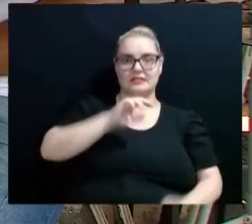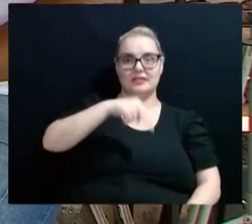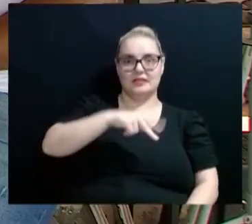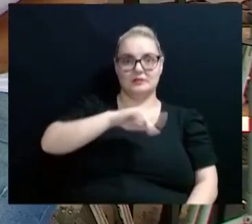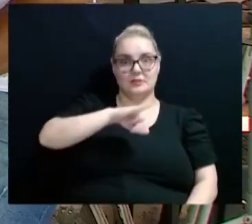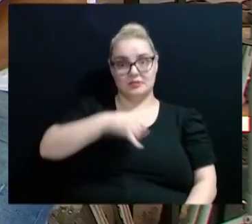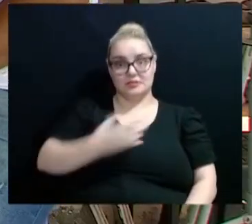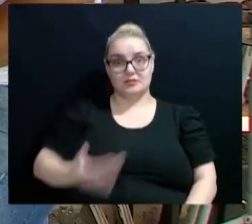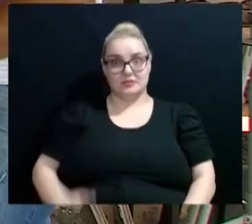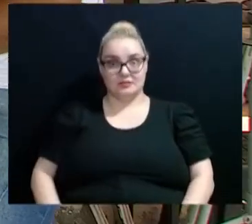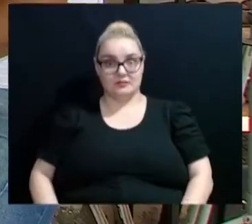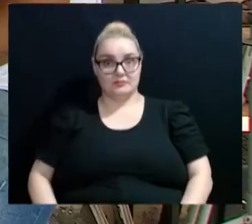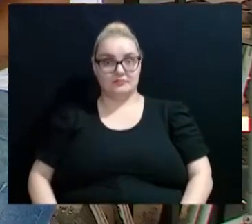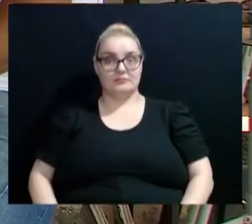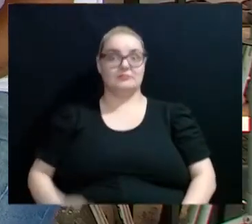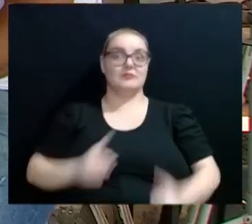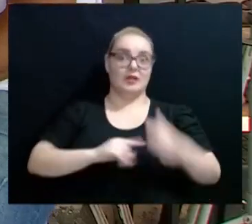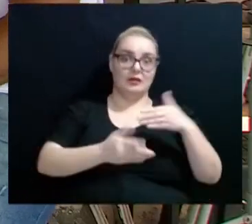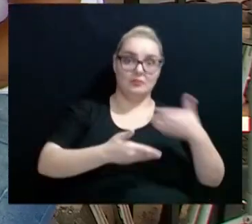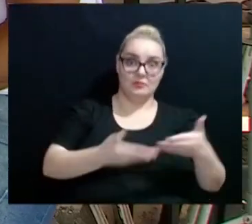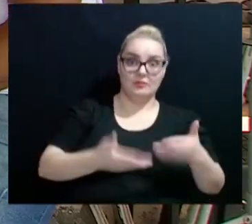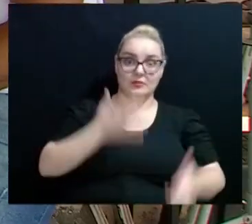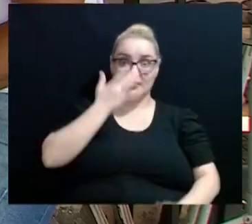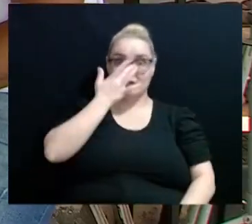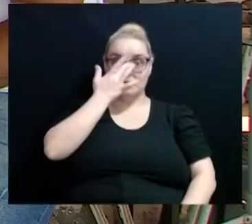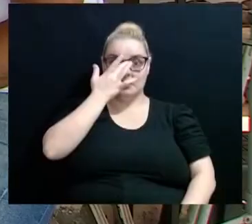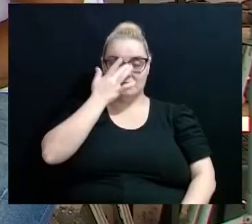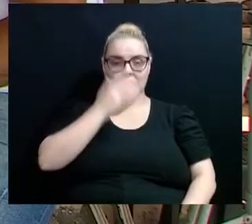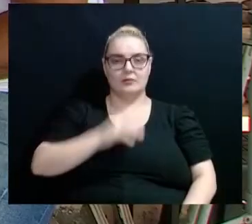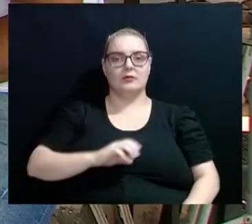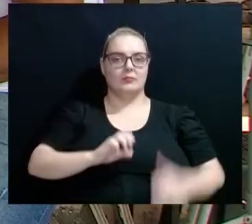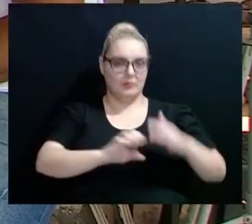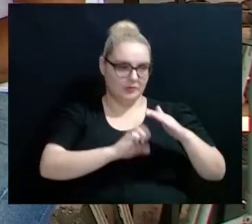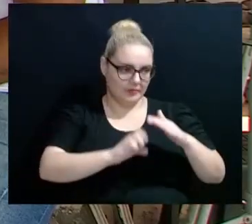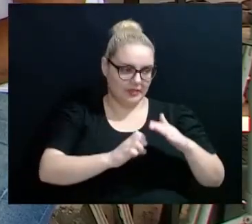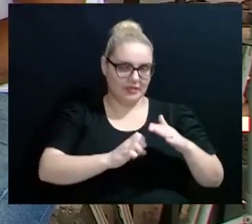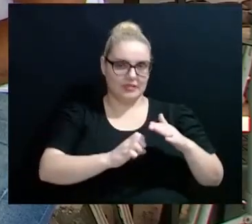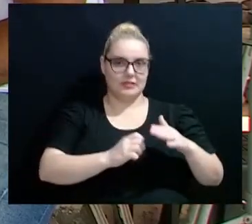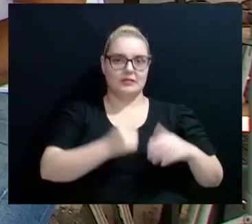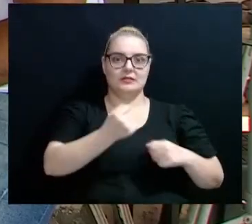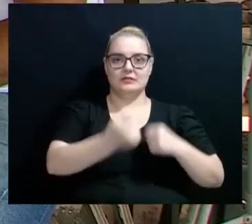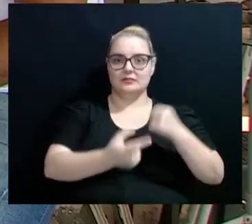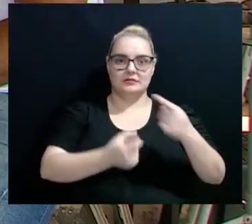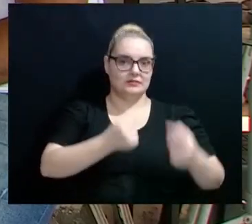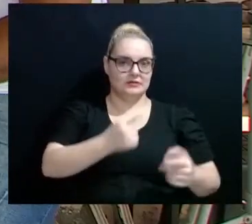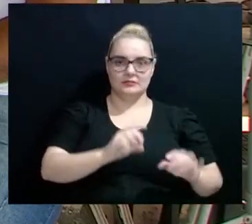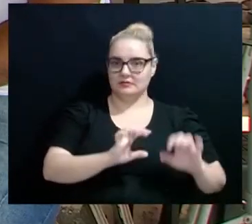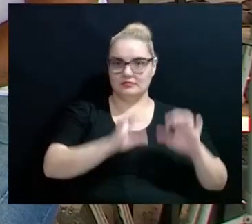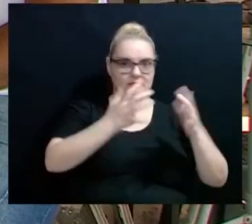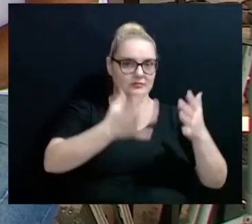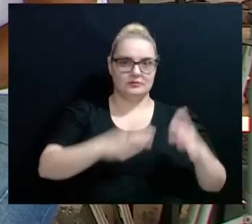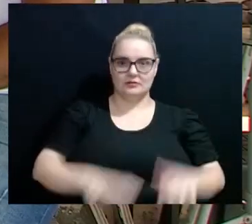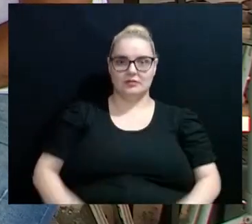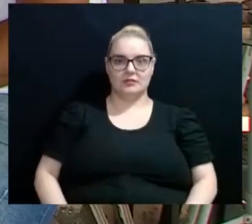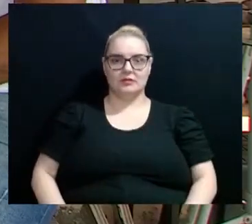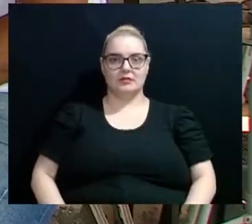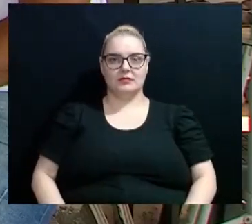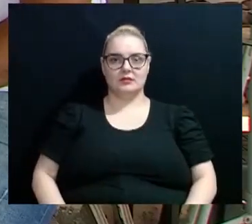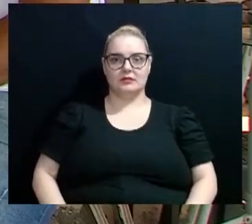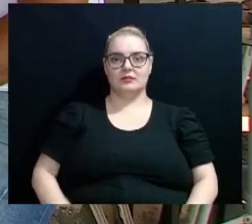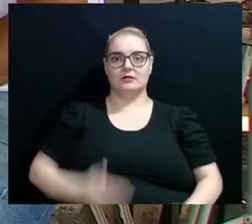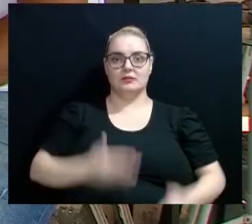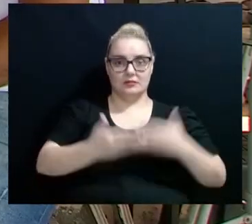porque as pessoas... Isso acontece muitas vezes, a gente conversa até aqui, as pessoas abrem o CNPJ, às vezes para prestar um serviço como